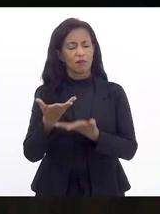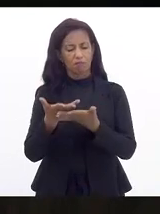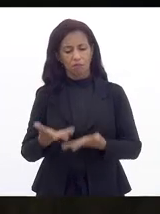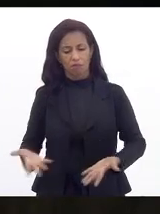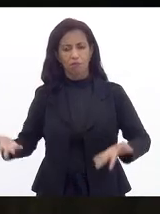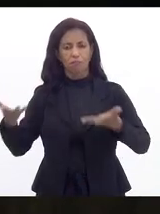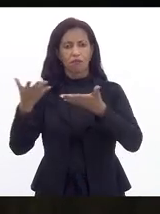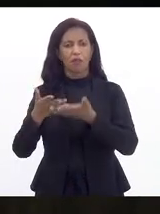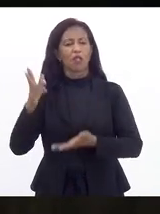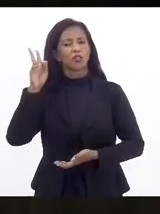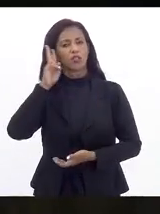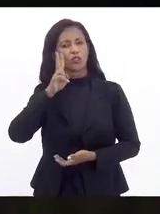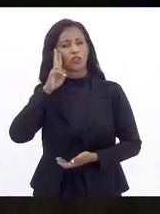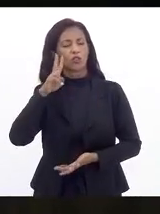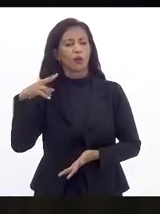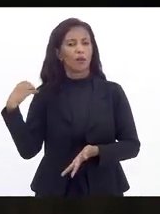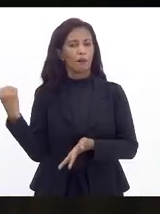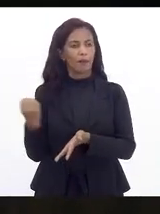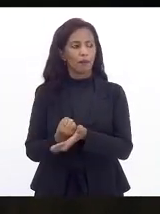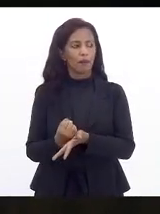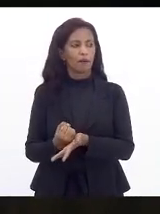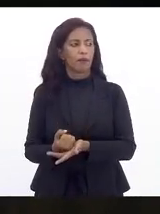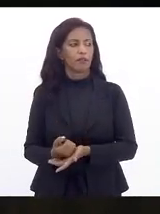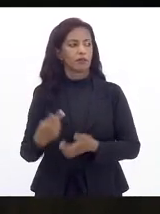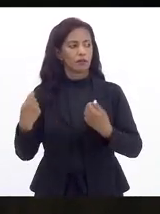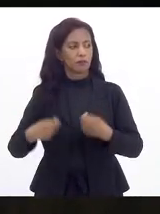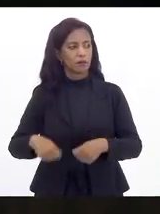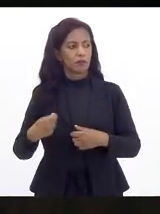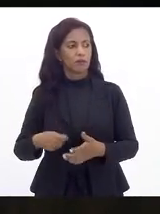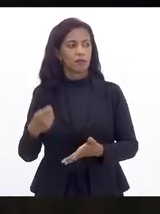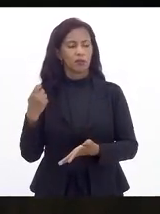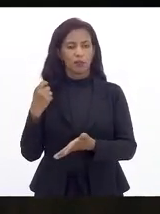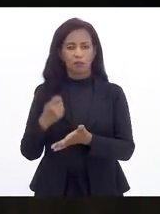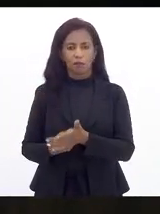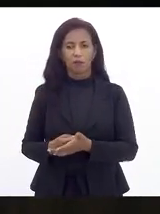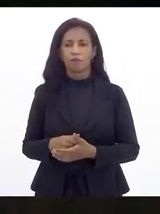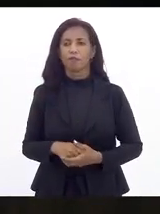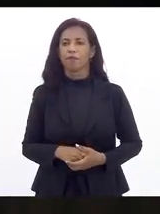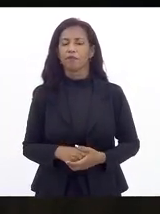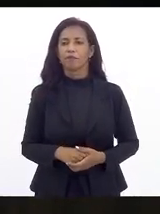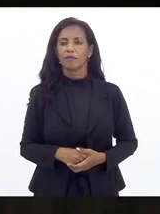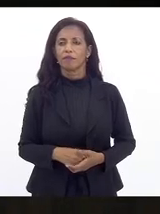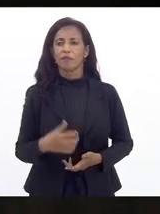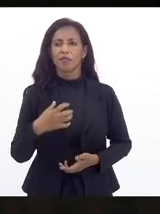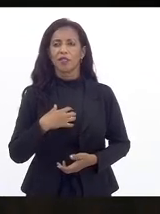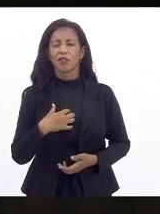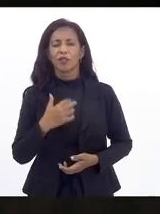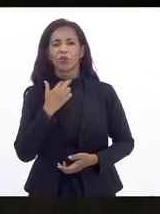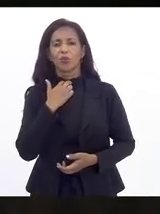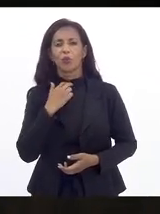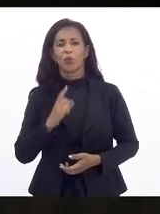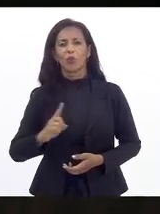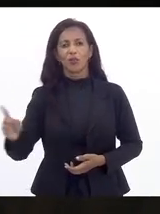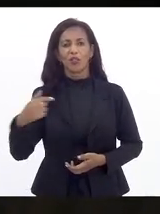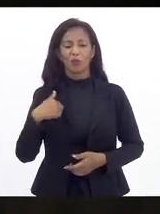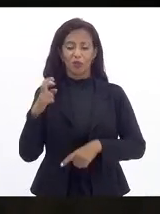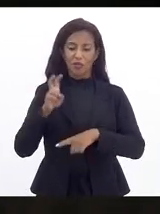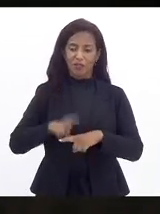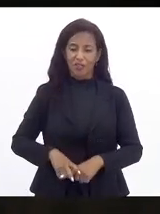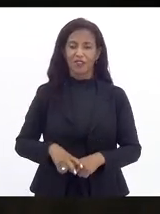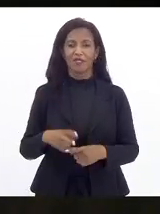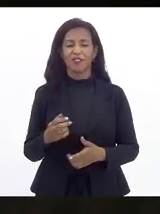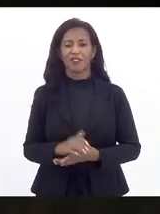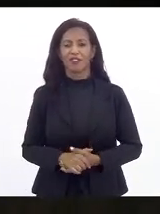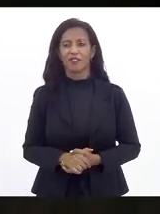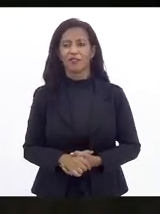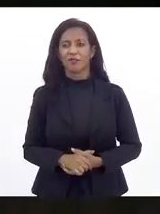é algo histórico, marcante, que precisa ser registrado como um evento. Eu sinto não poder estar lá, que eu vou estar aqui presidindo. Tia Ju,